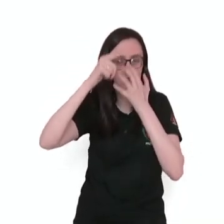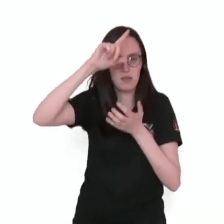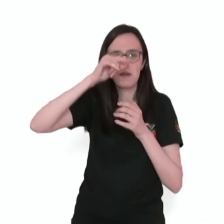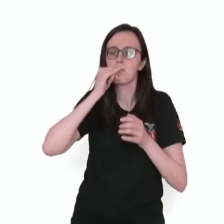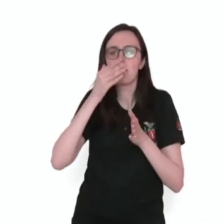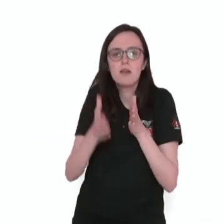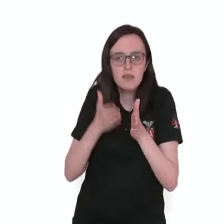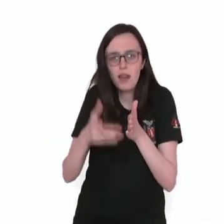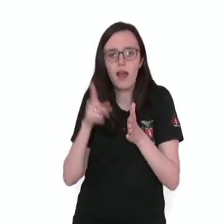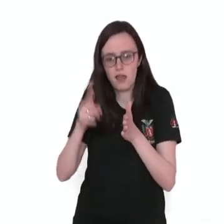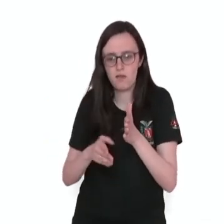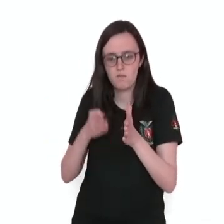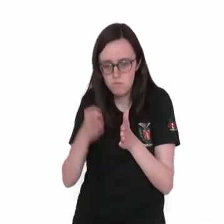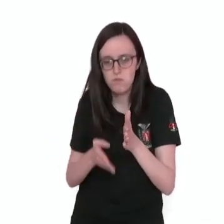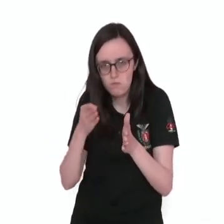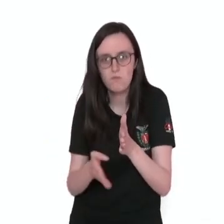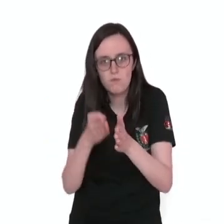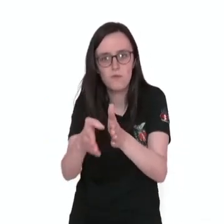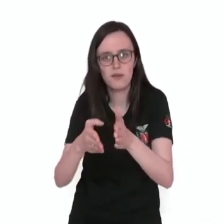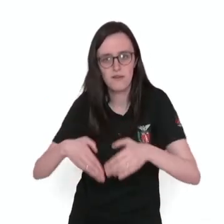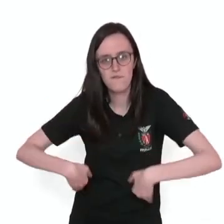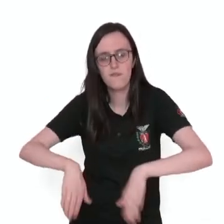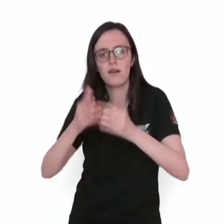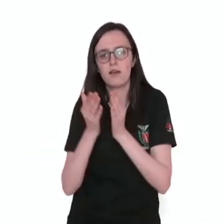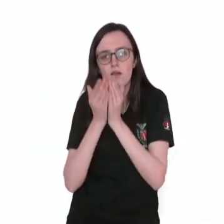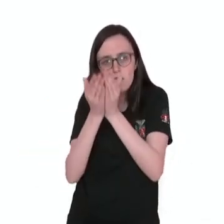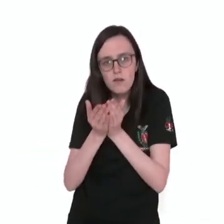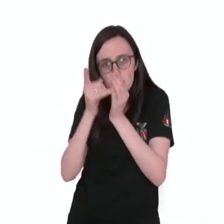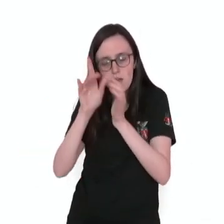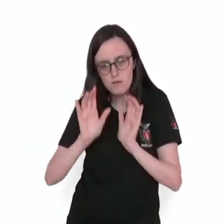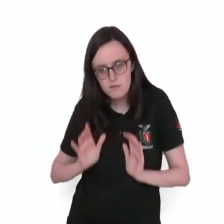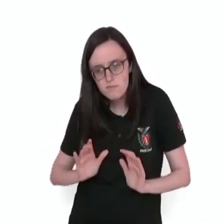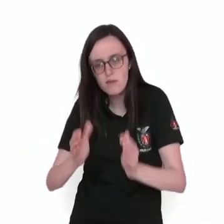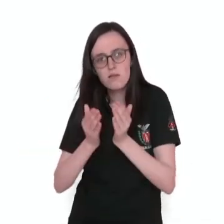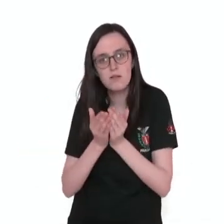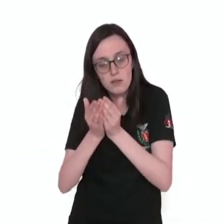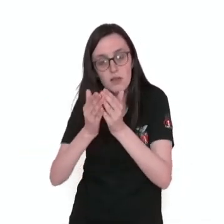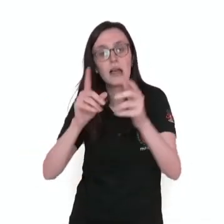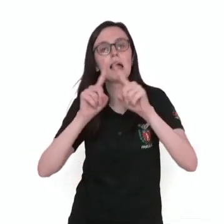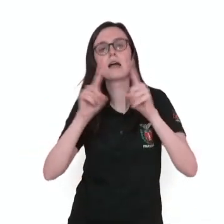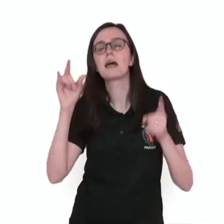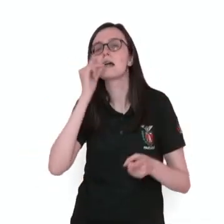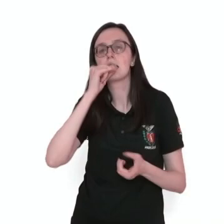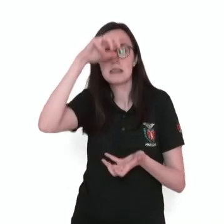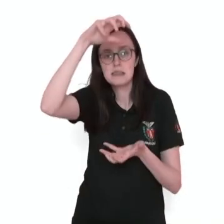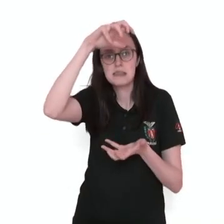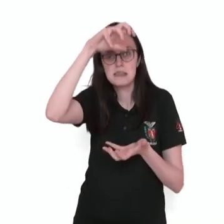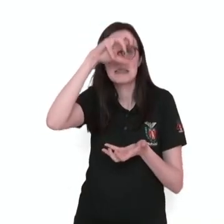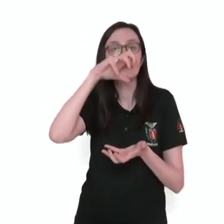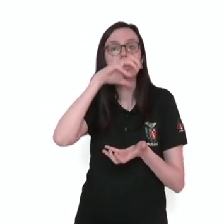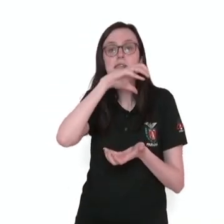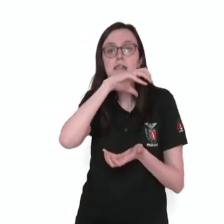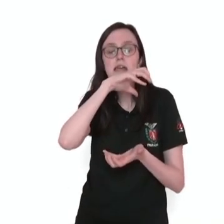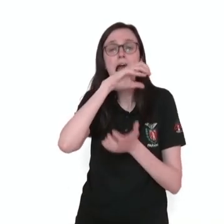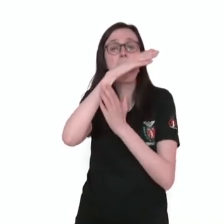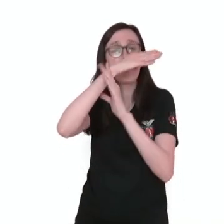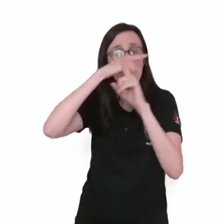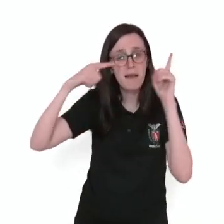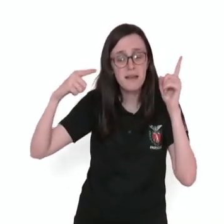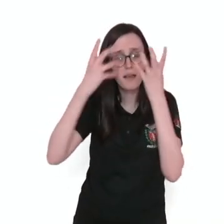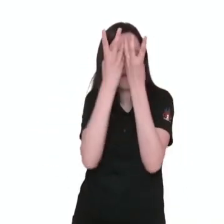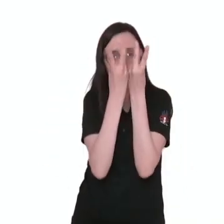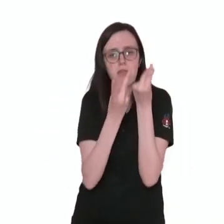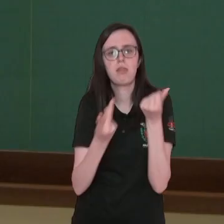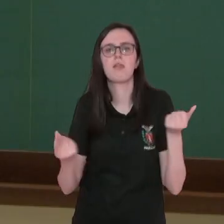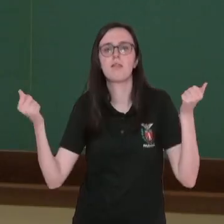o pistão, no caso de um navio a vapor vai empurrar o pistão, mas parte do calor ele perde para o ambiente. Então